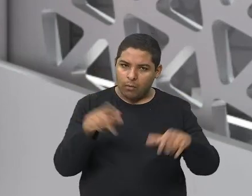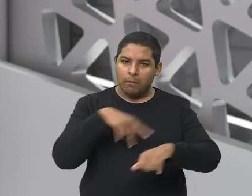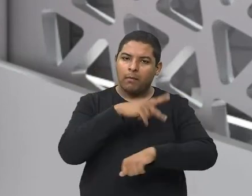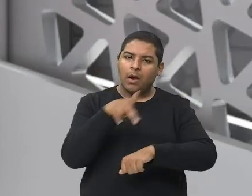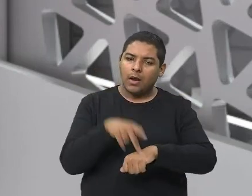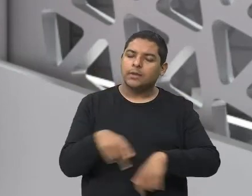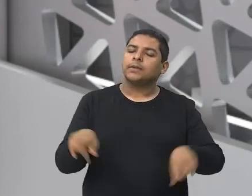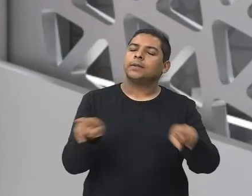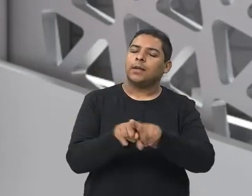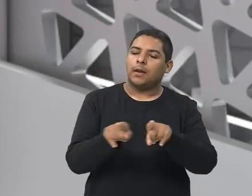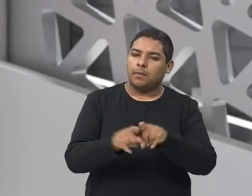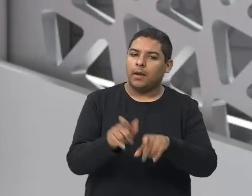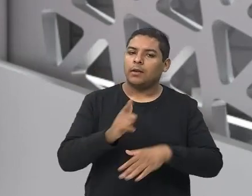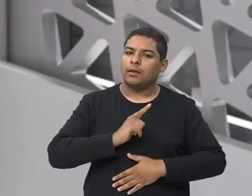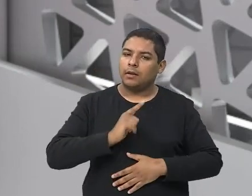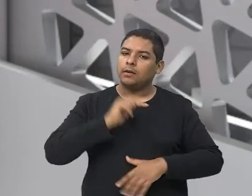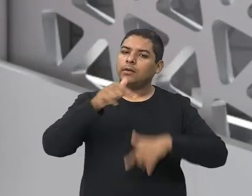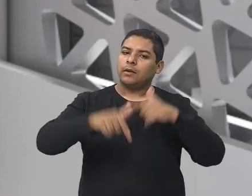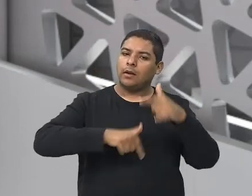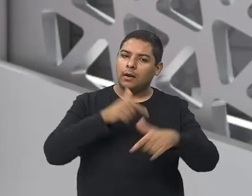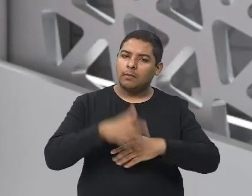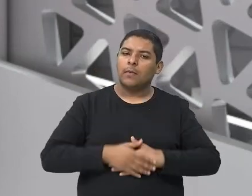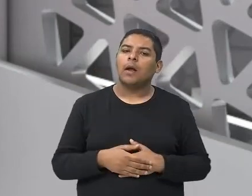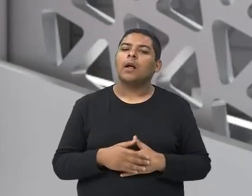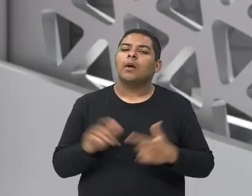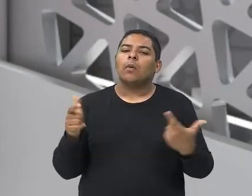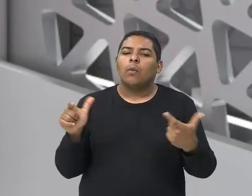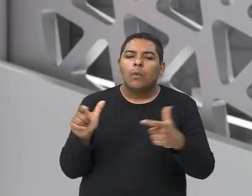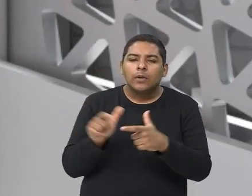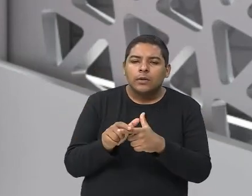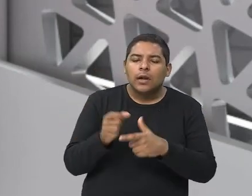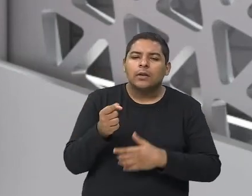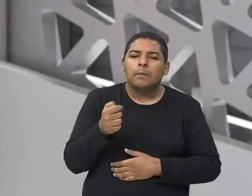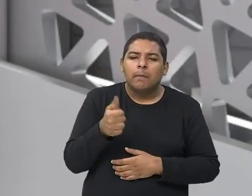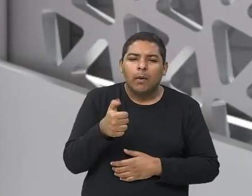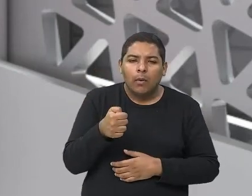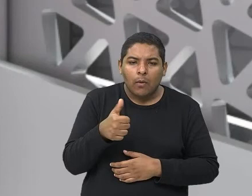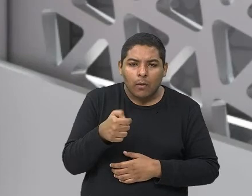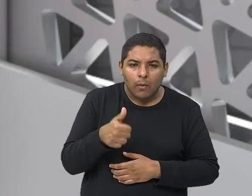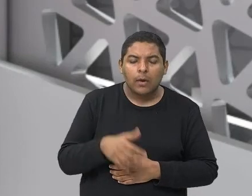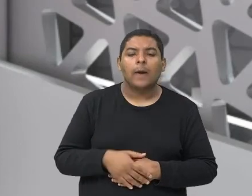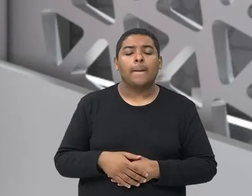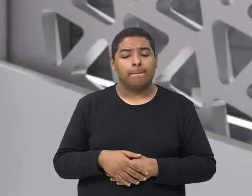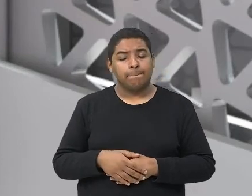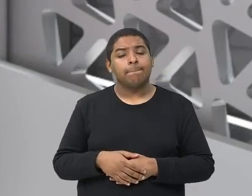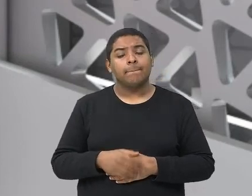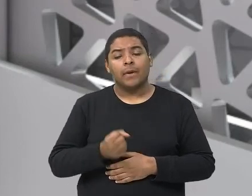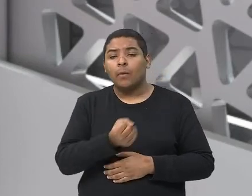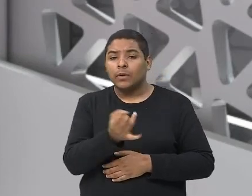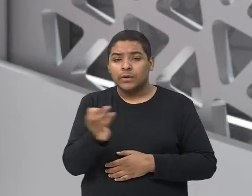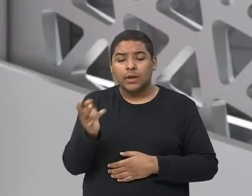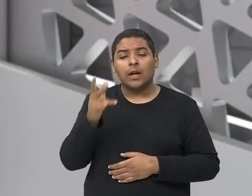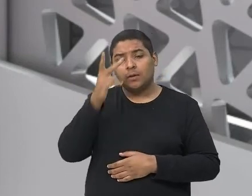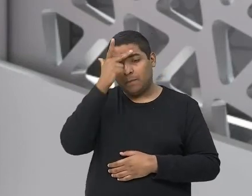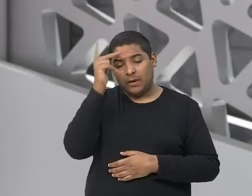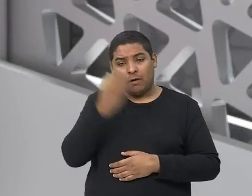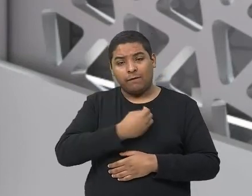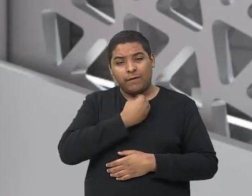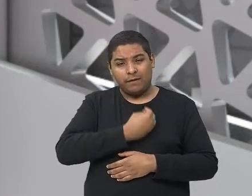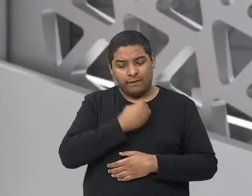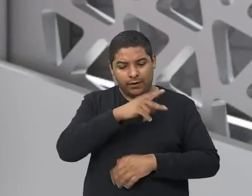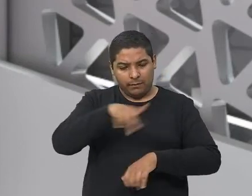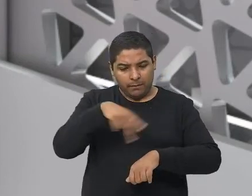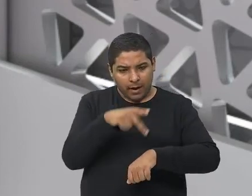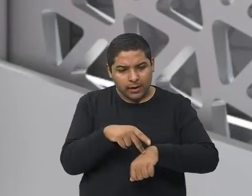ter aí suas atividades, só que em menor quantidade, até por causa da quantidade de habitantes que se tem nesses outros